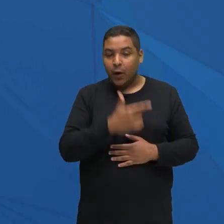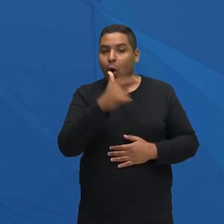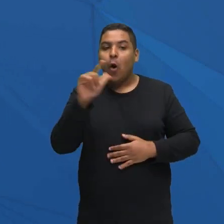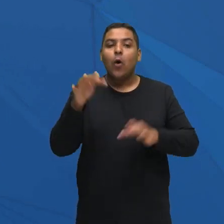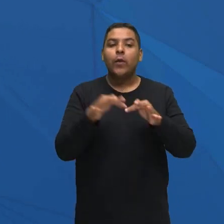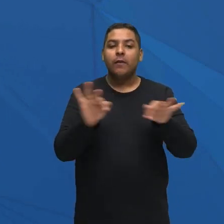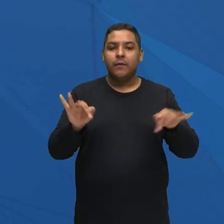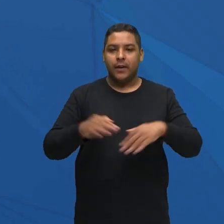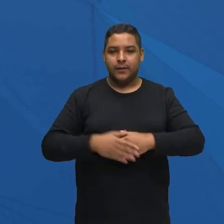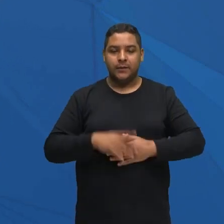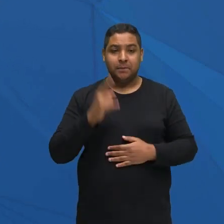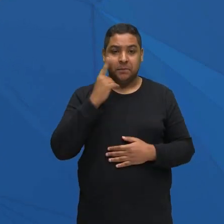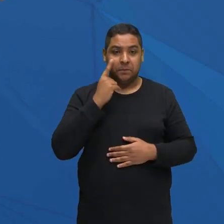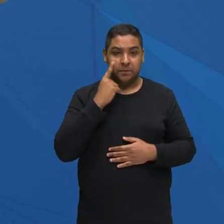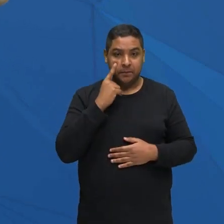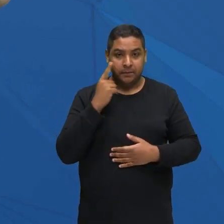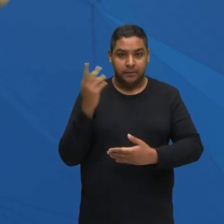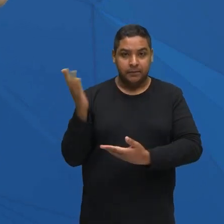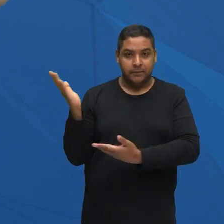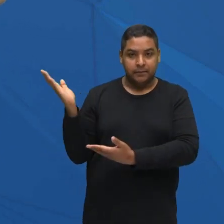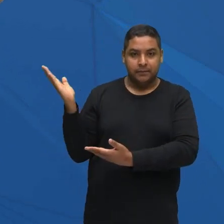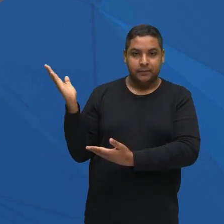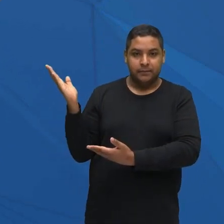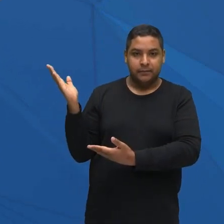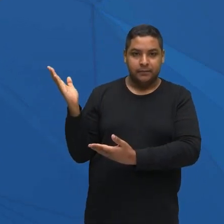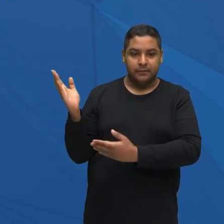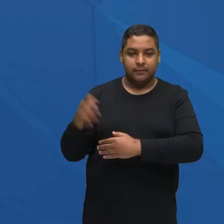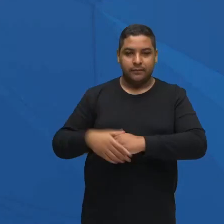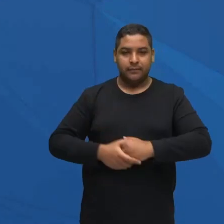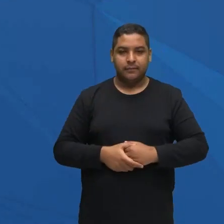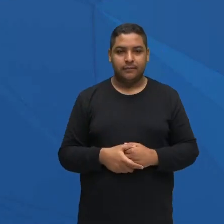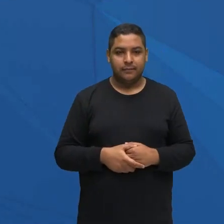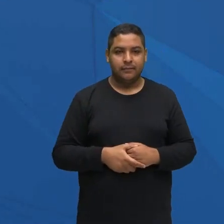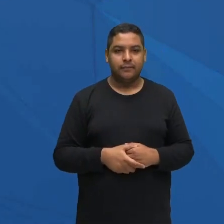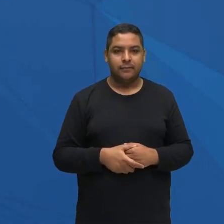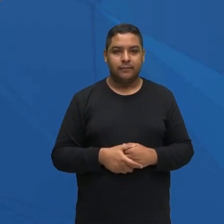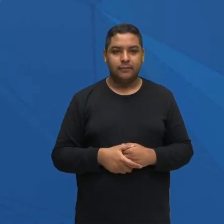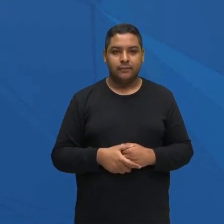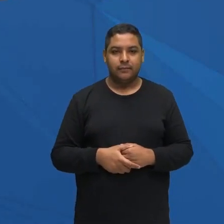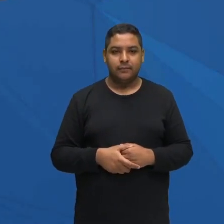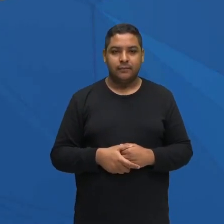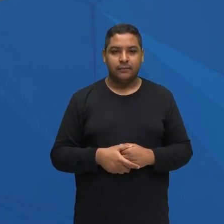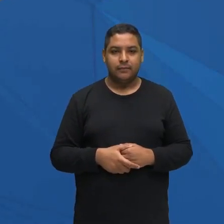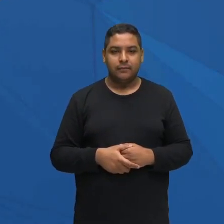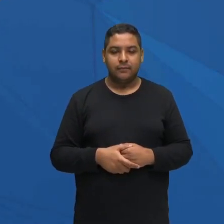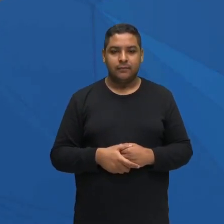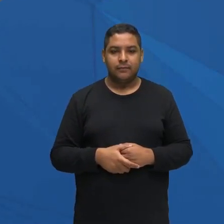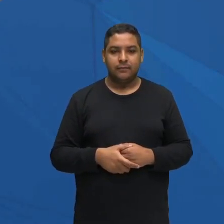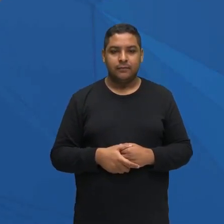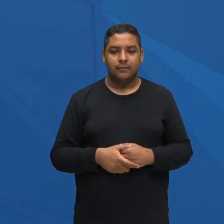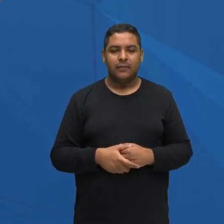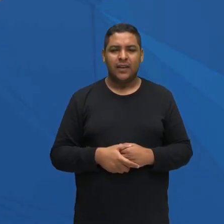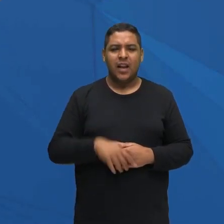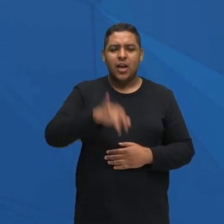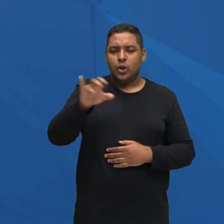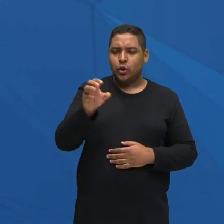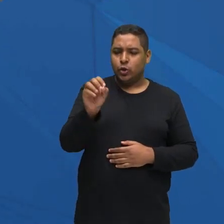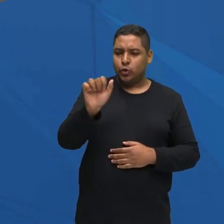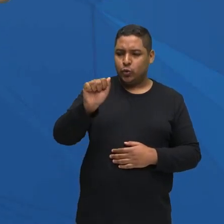de interpretar o amazonês. Vamos lá? A próxima frase é: Joana estava toda